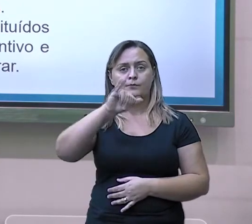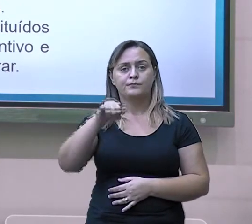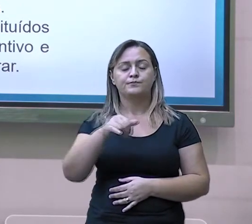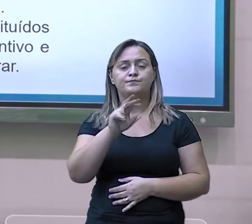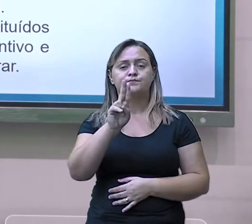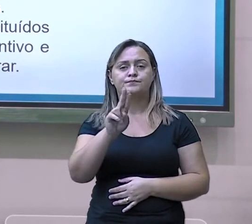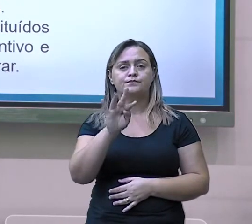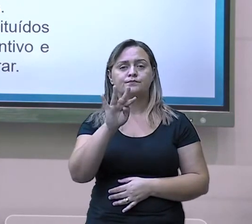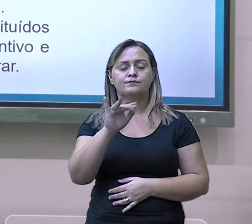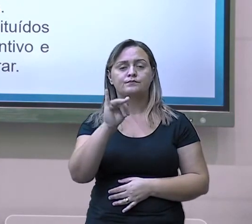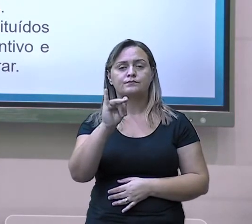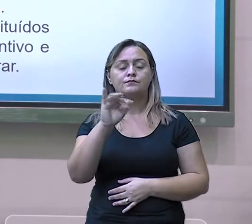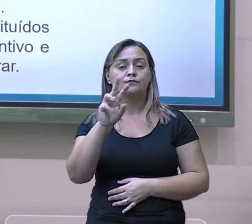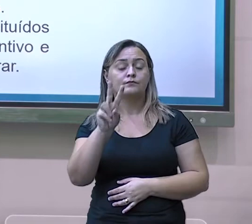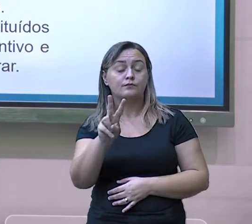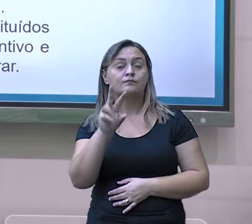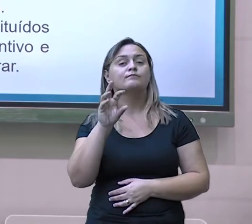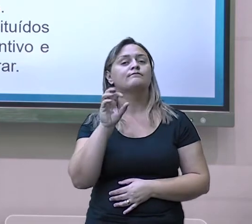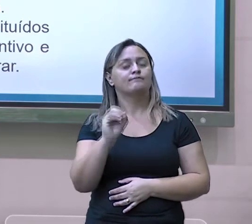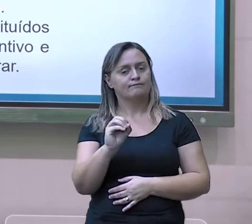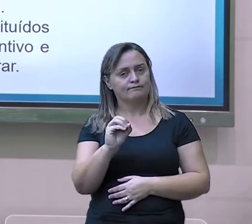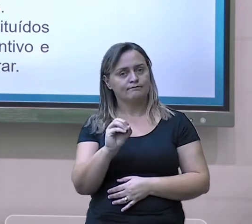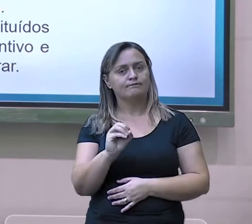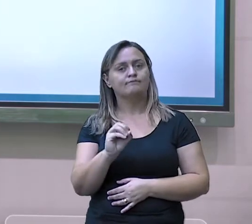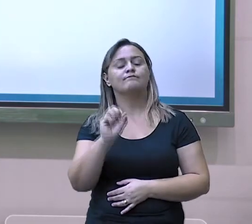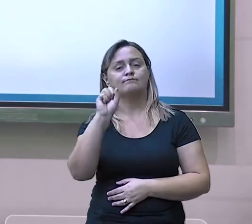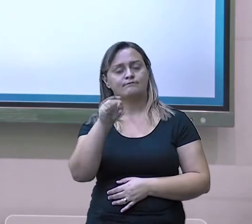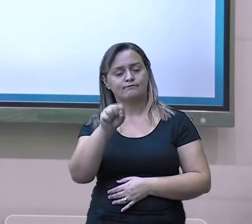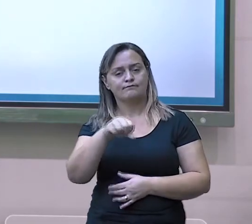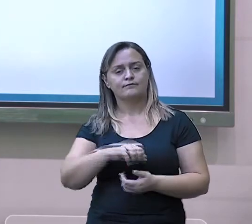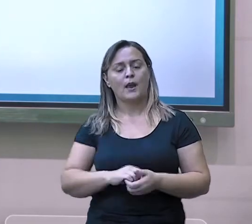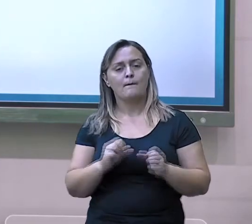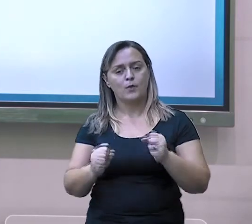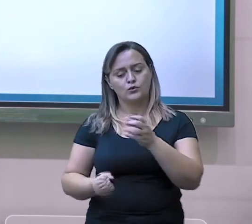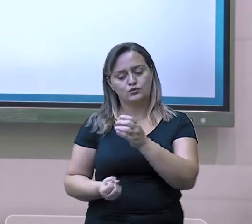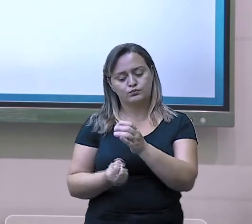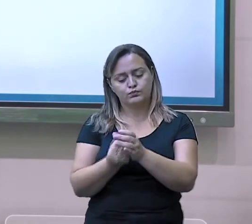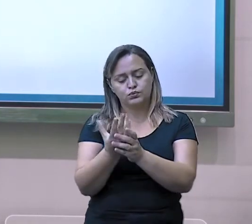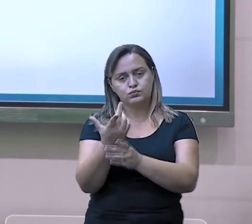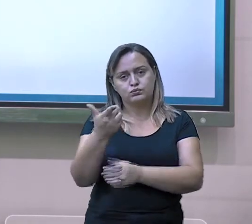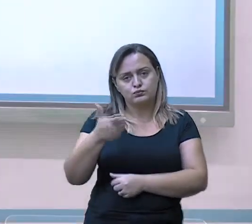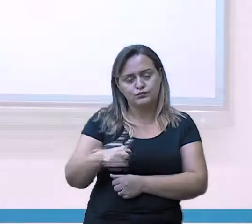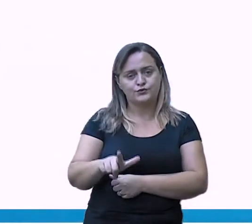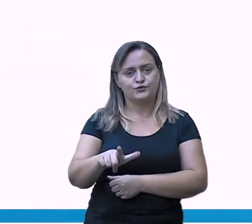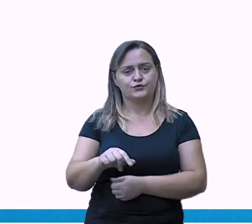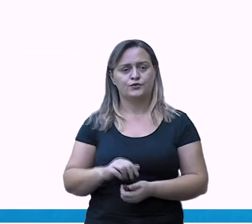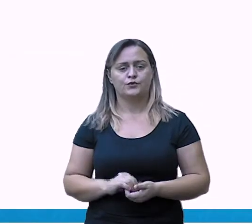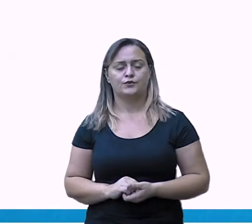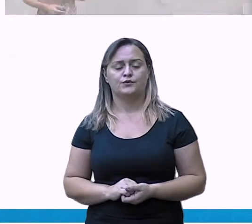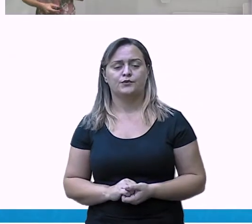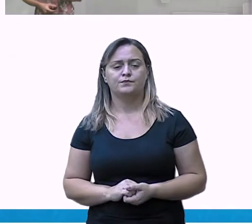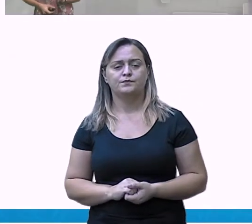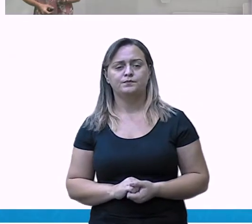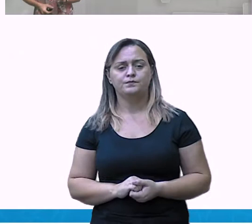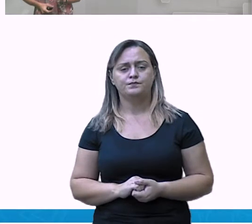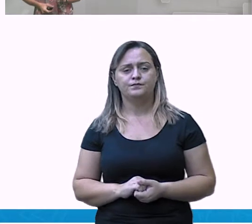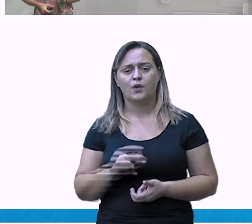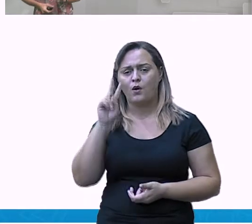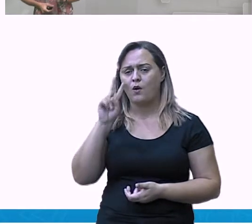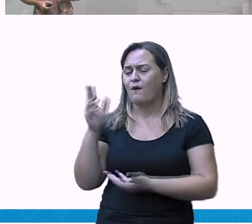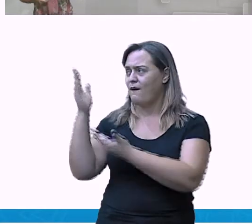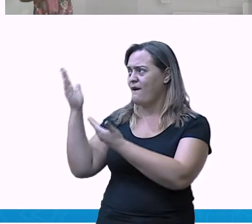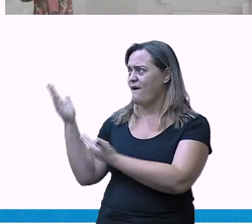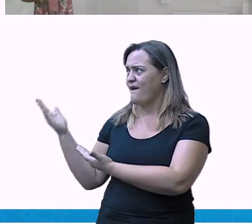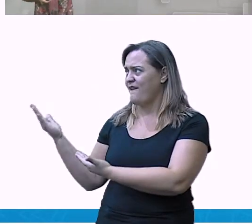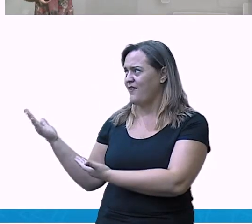as células que foram destruídas quando o osso quebrou, tá? Olha que